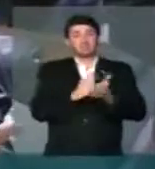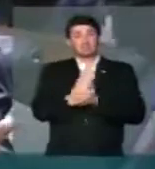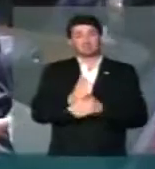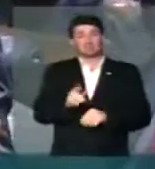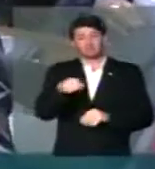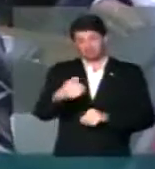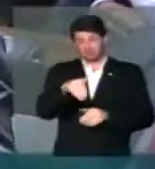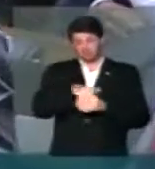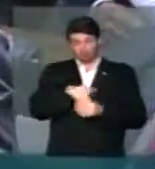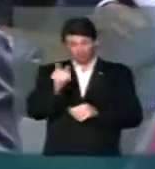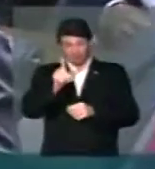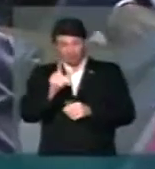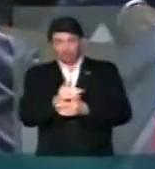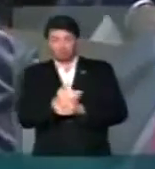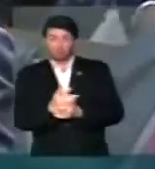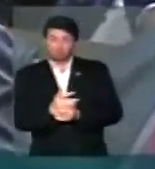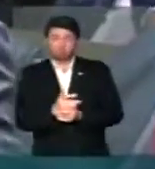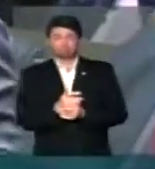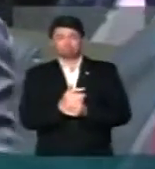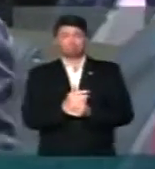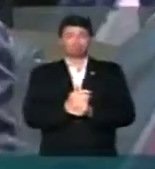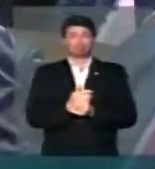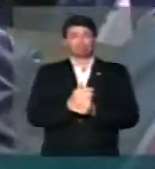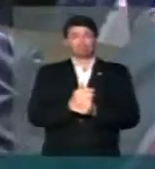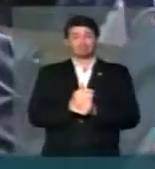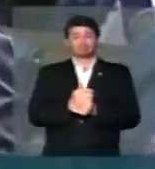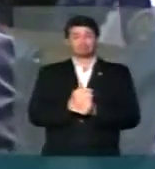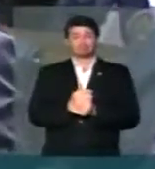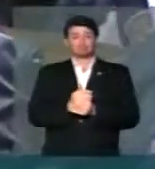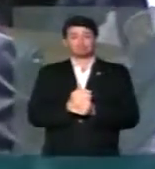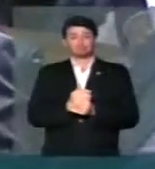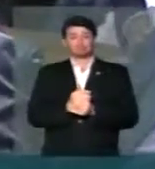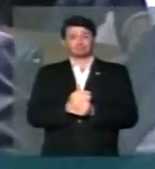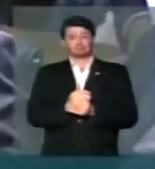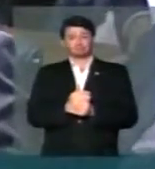Quem está votando não, está votando...